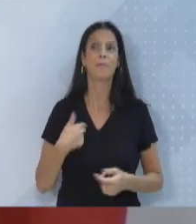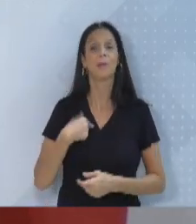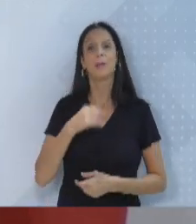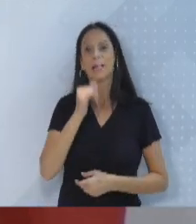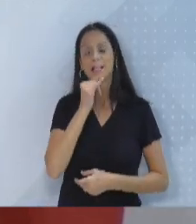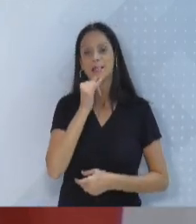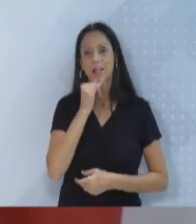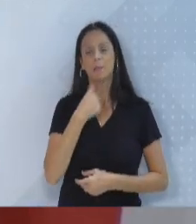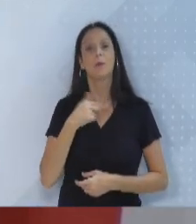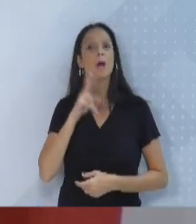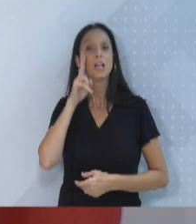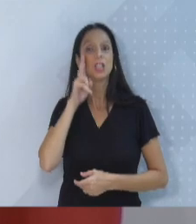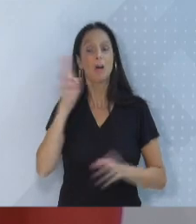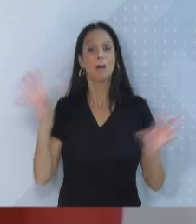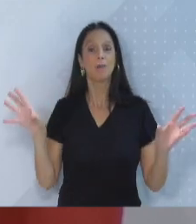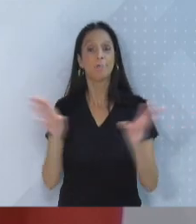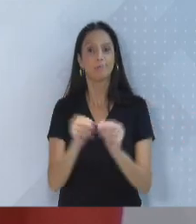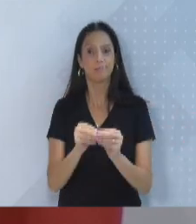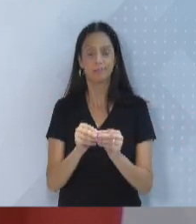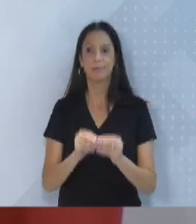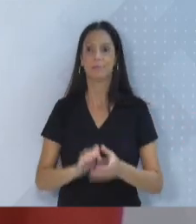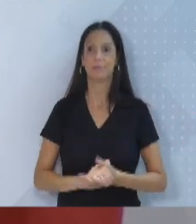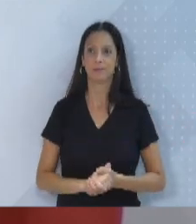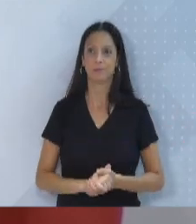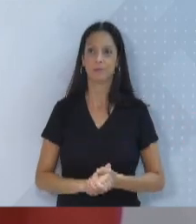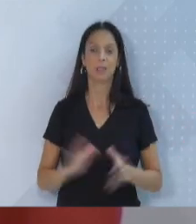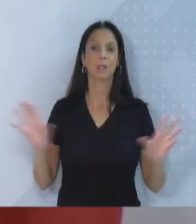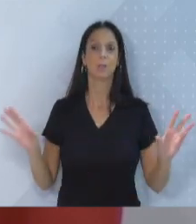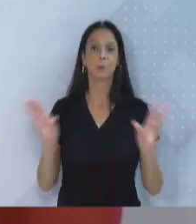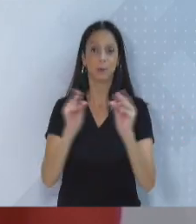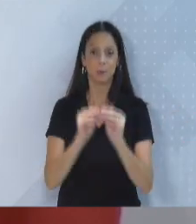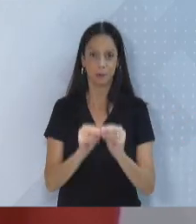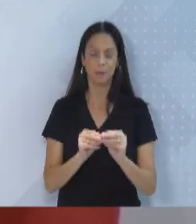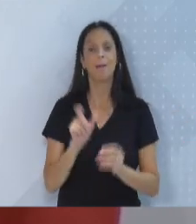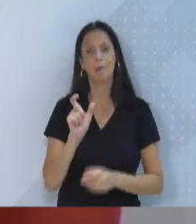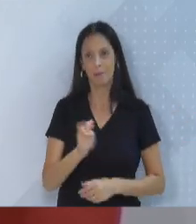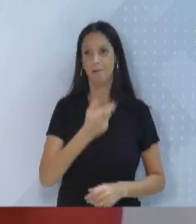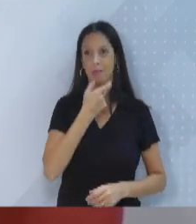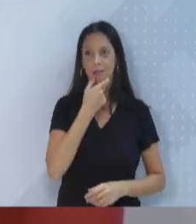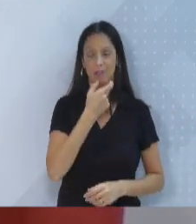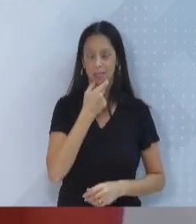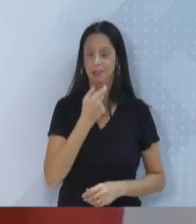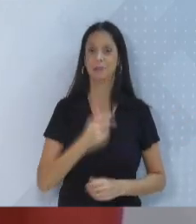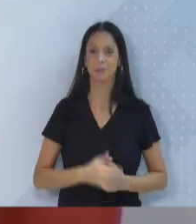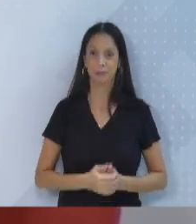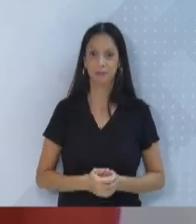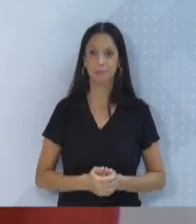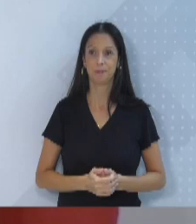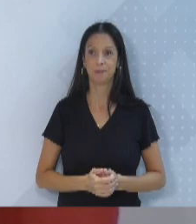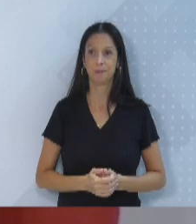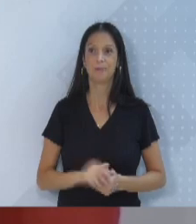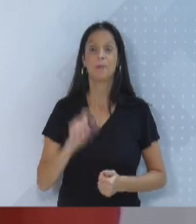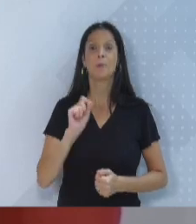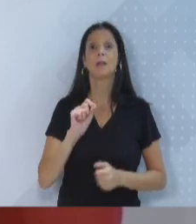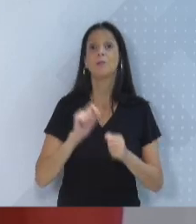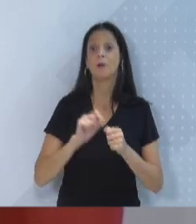negócio e eu usei o run and the hide. Então, a gente vai correr e se